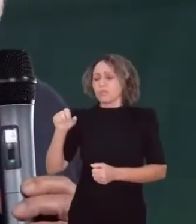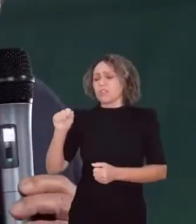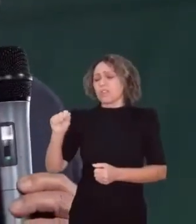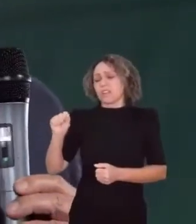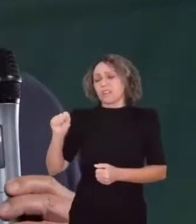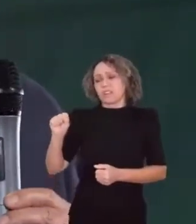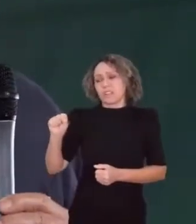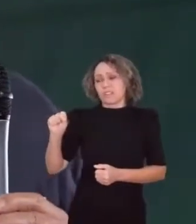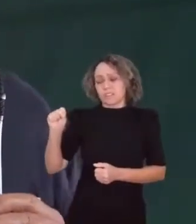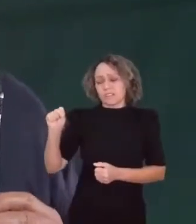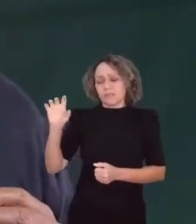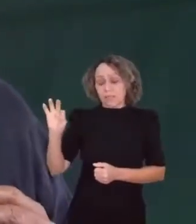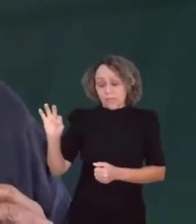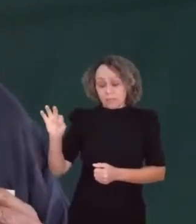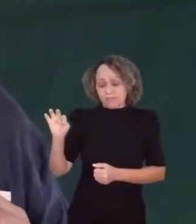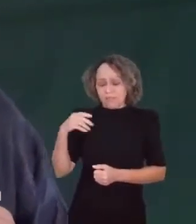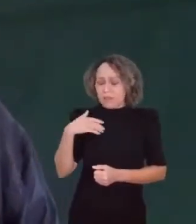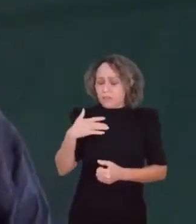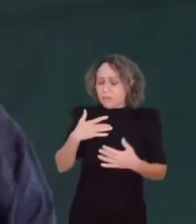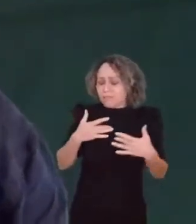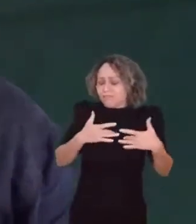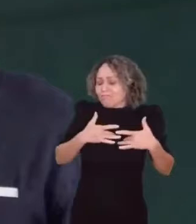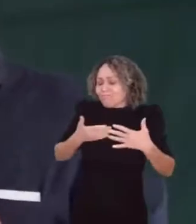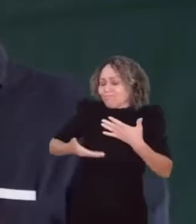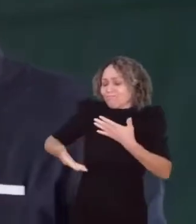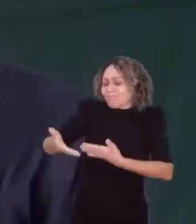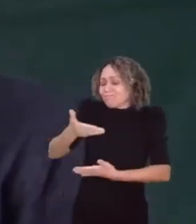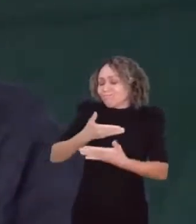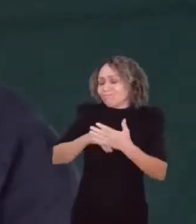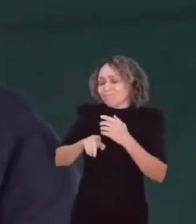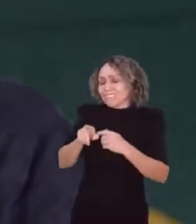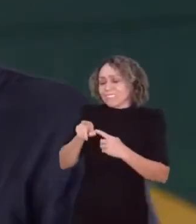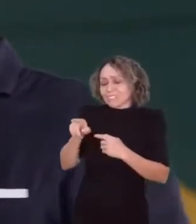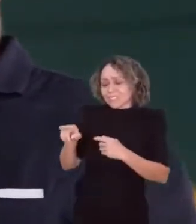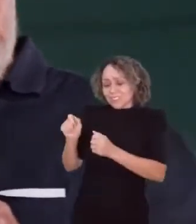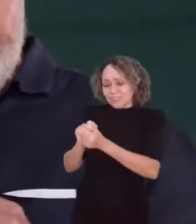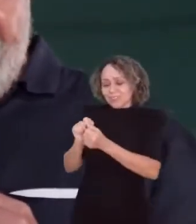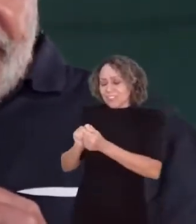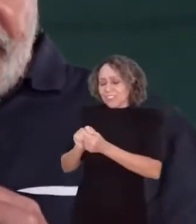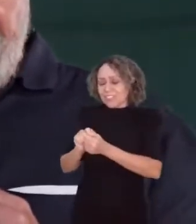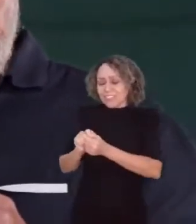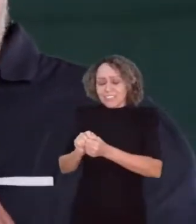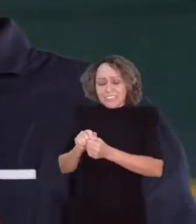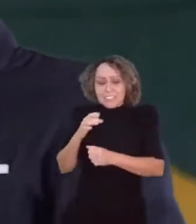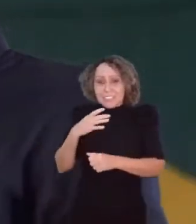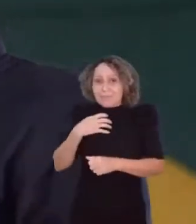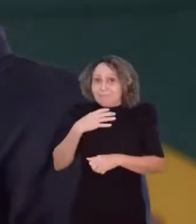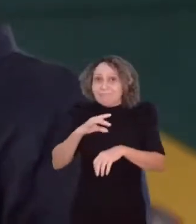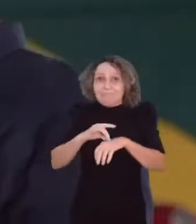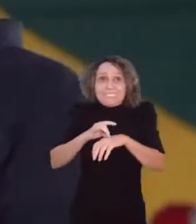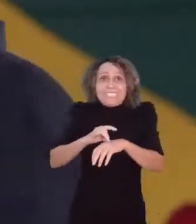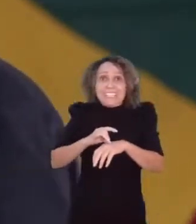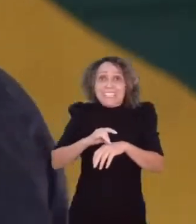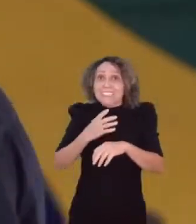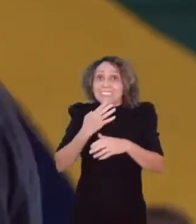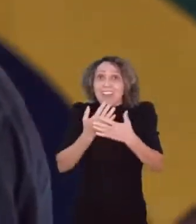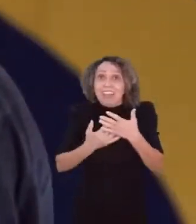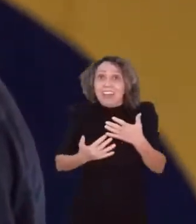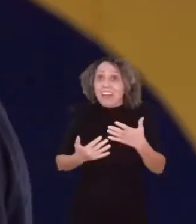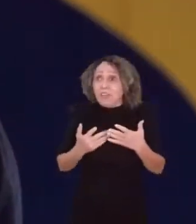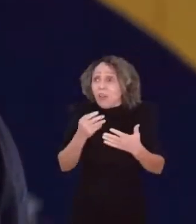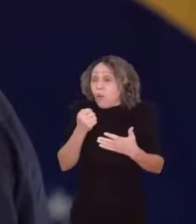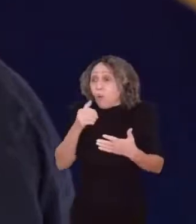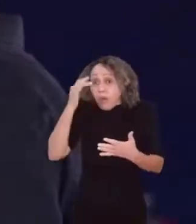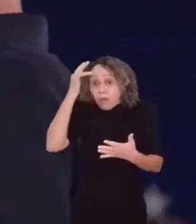é uma coisa que está na carne, que está no sangue, é quase que uma profissão de fé. E quando o João